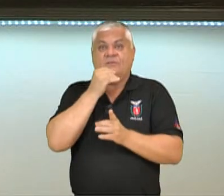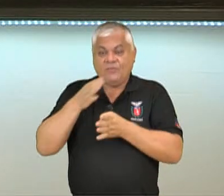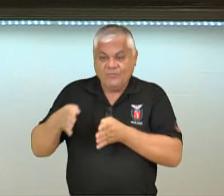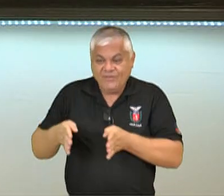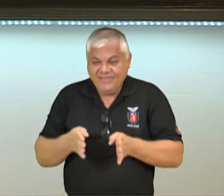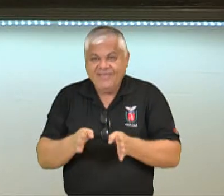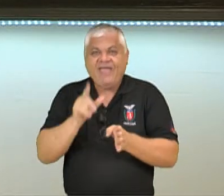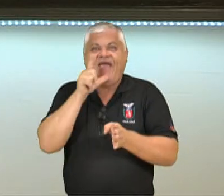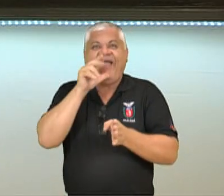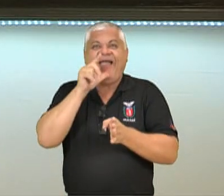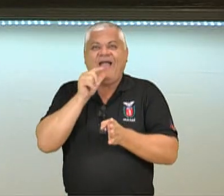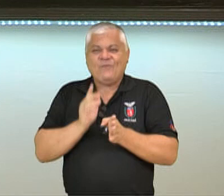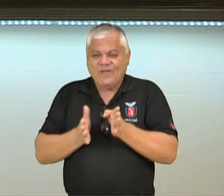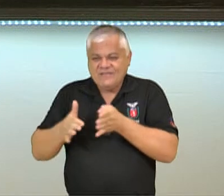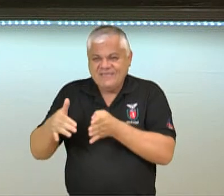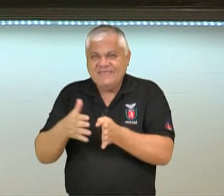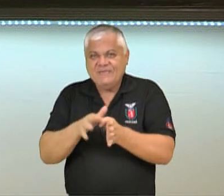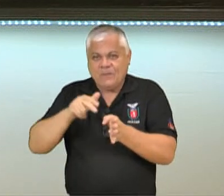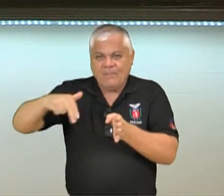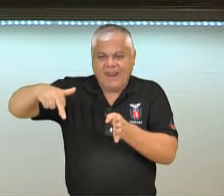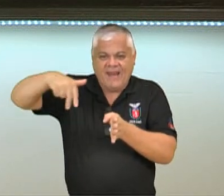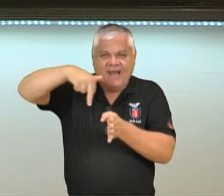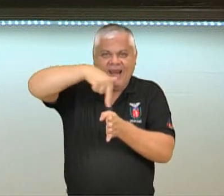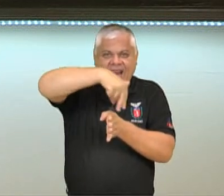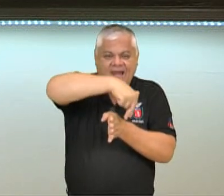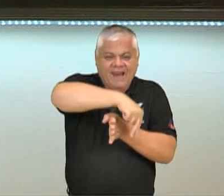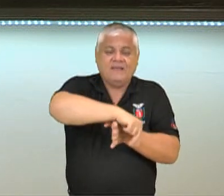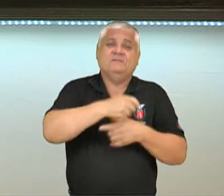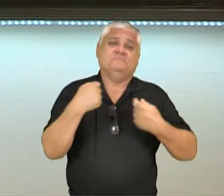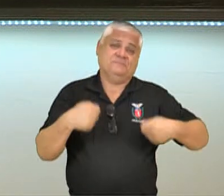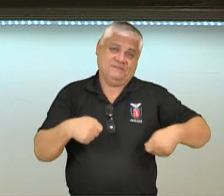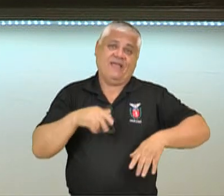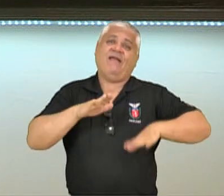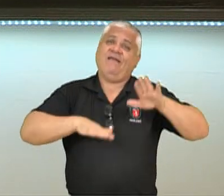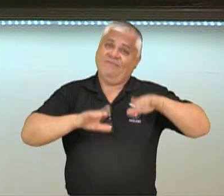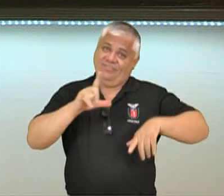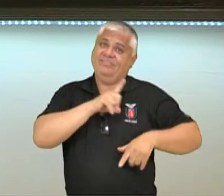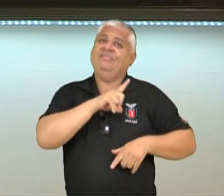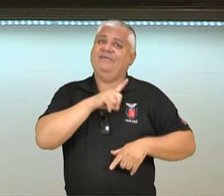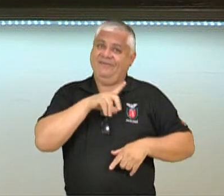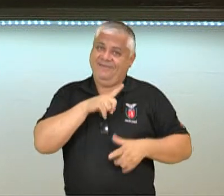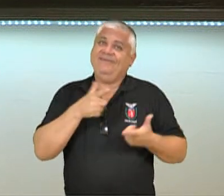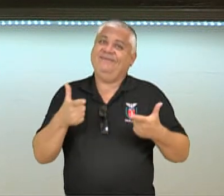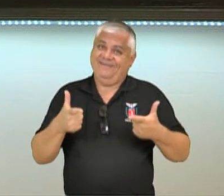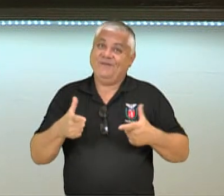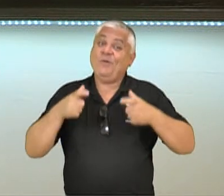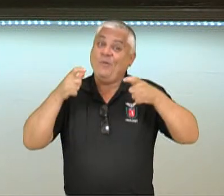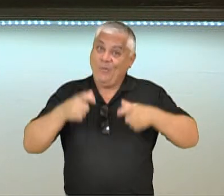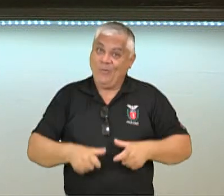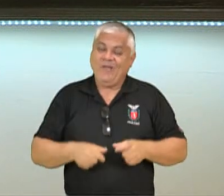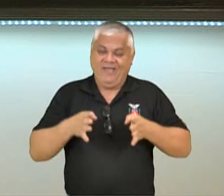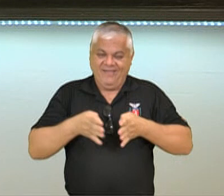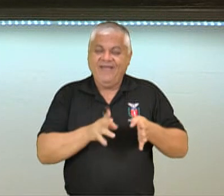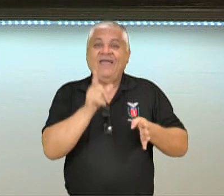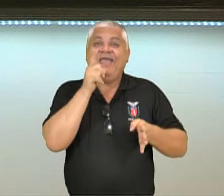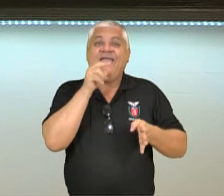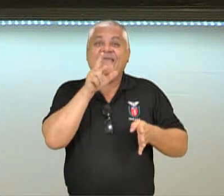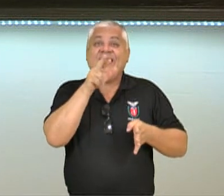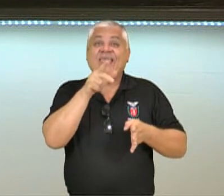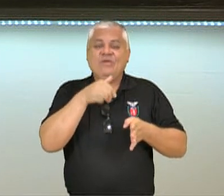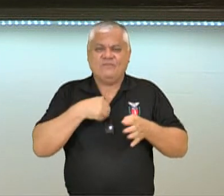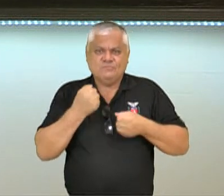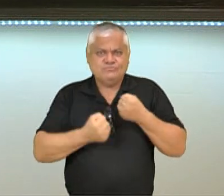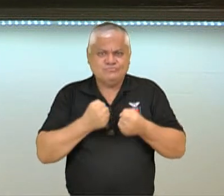pequeno rio que você deva atravessar? Talvez isso aconteça, dependendo dos locais, pode ser bem comum isso